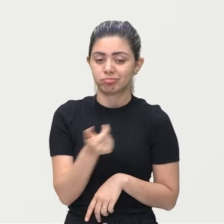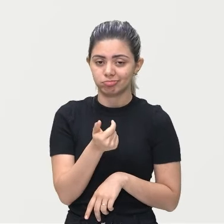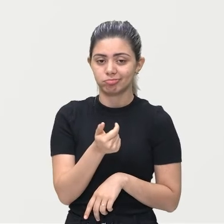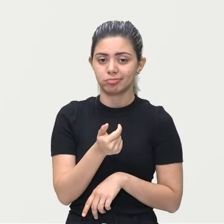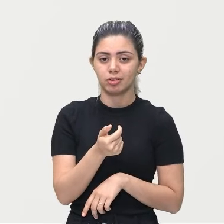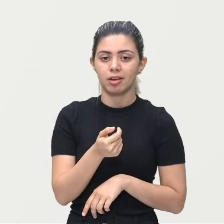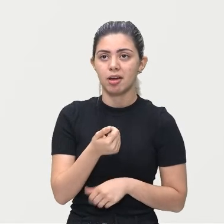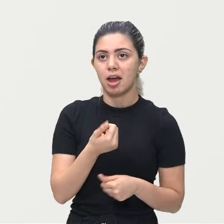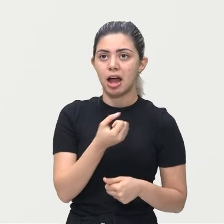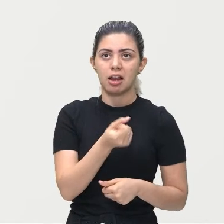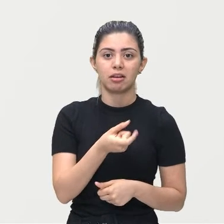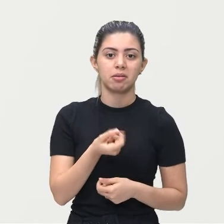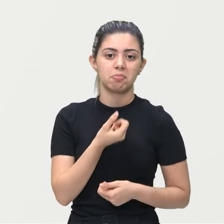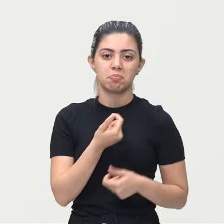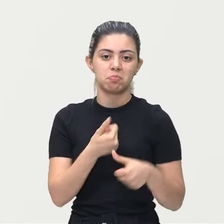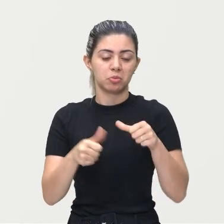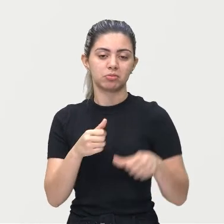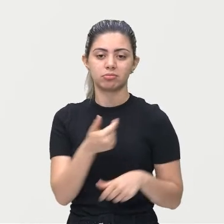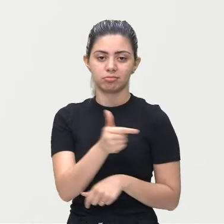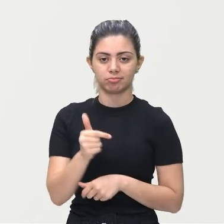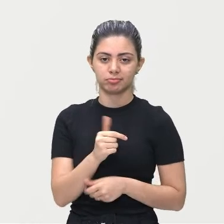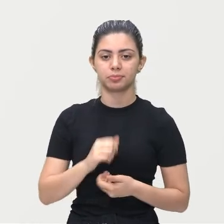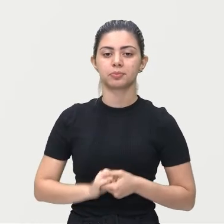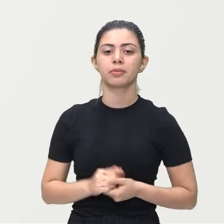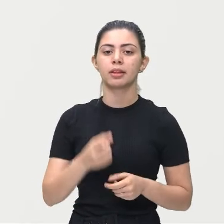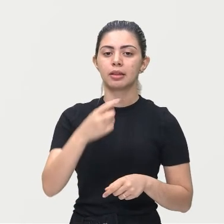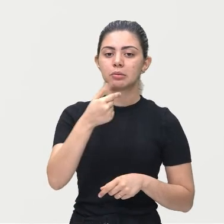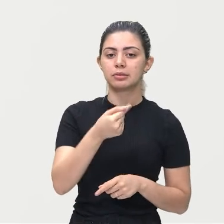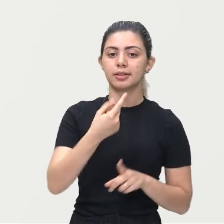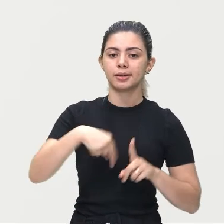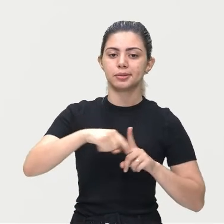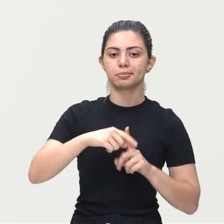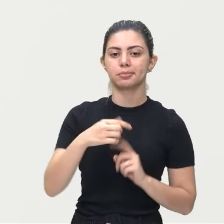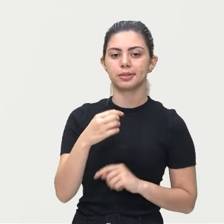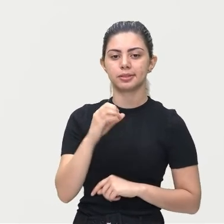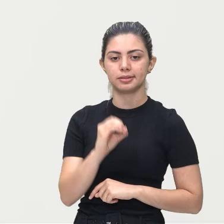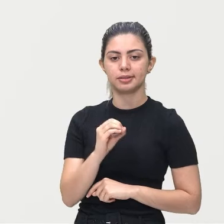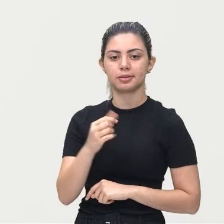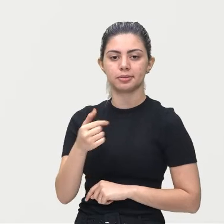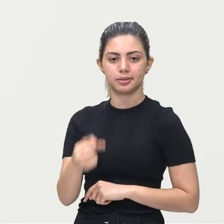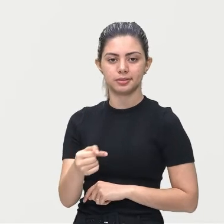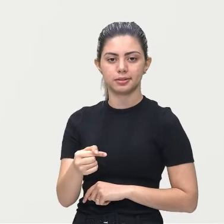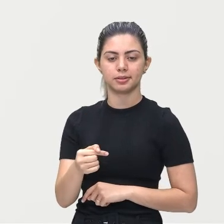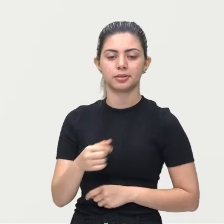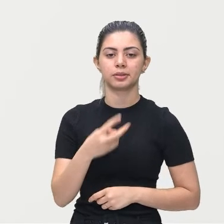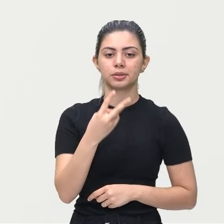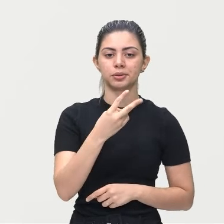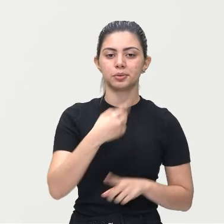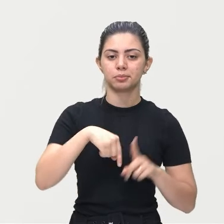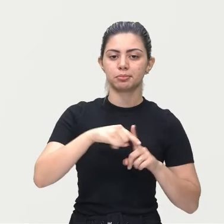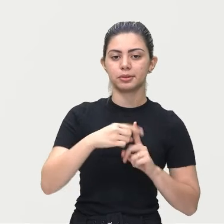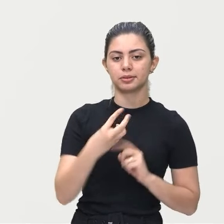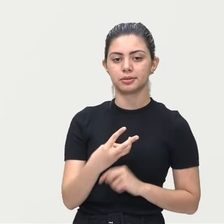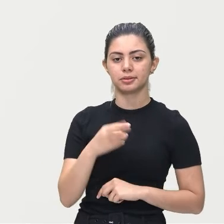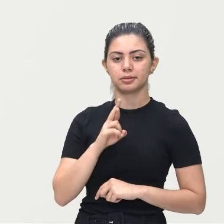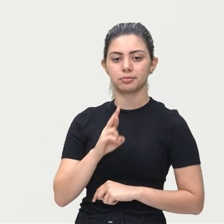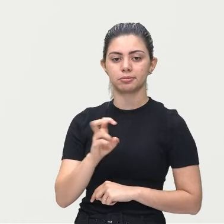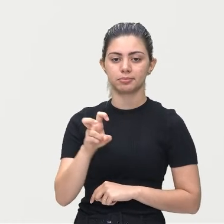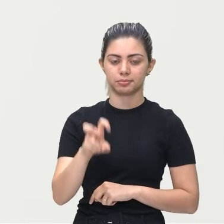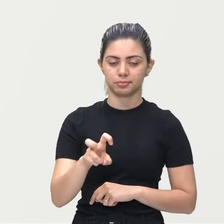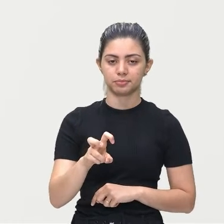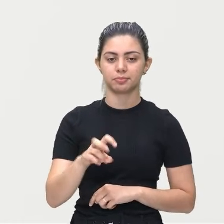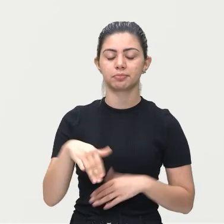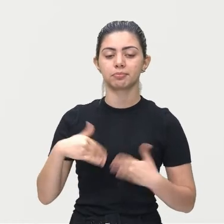vai alterar. 7 mais 0 dá 7, 2 e 3, 5. Então